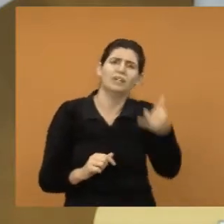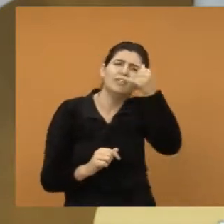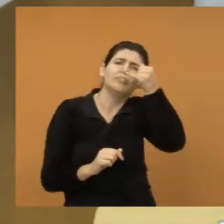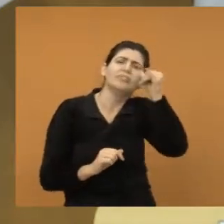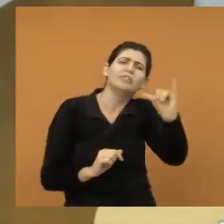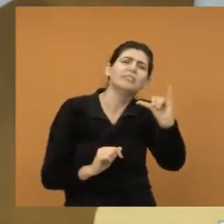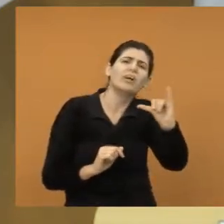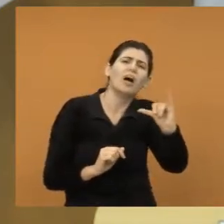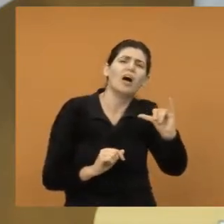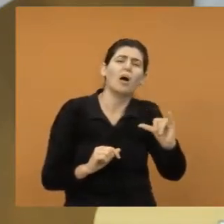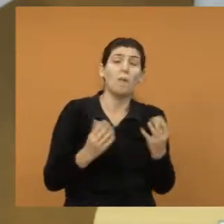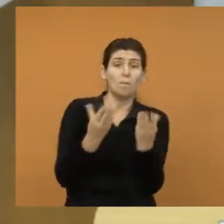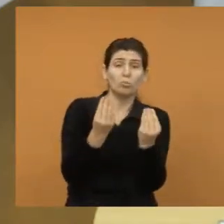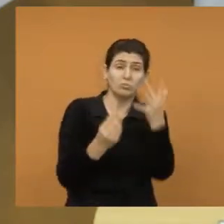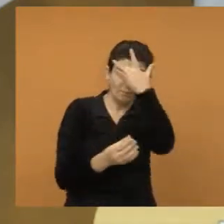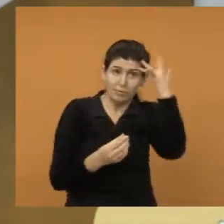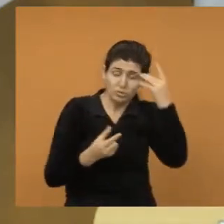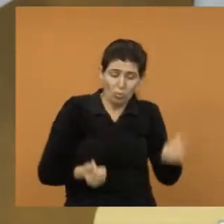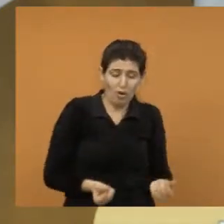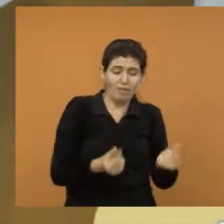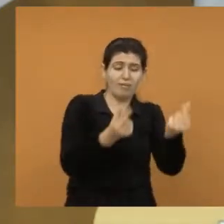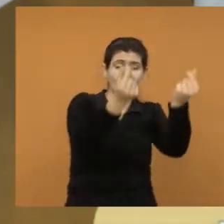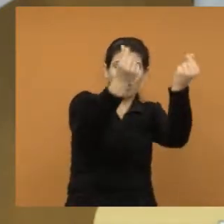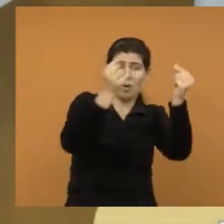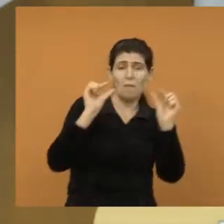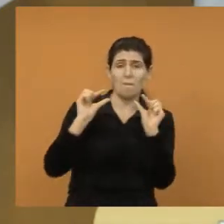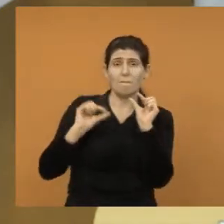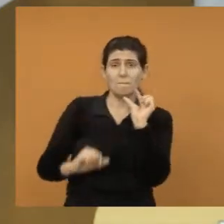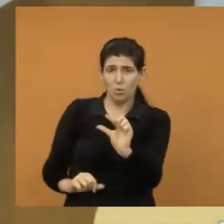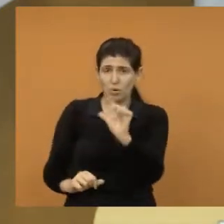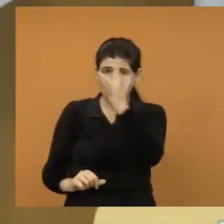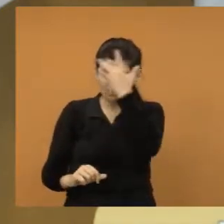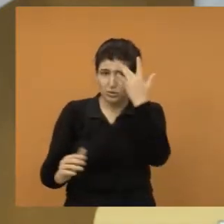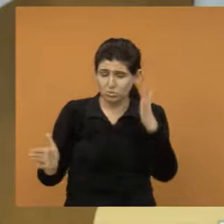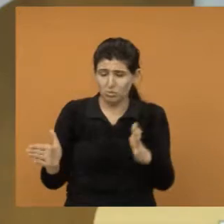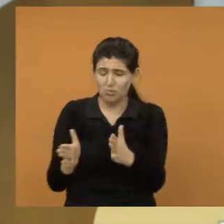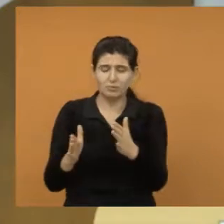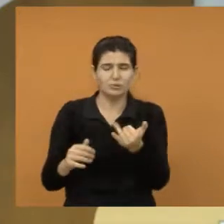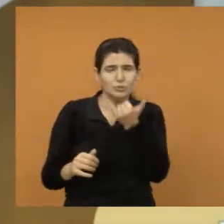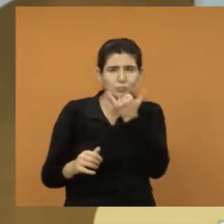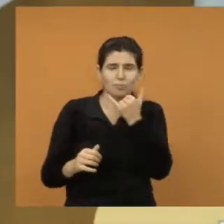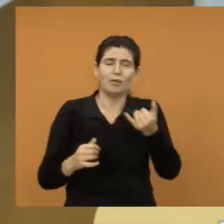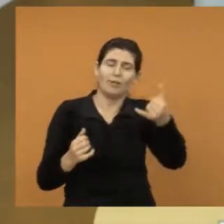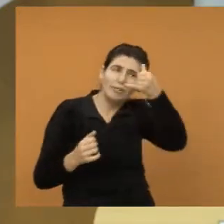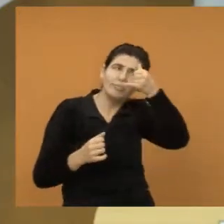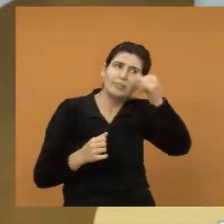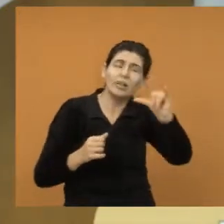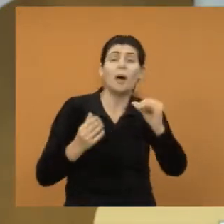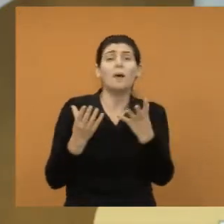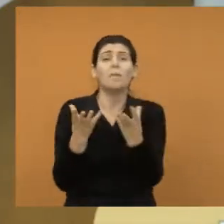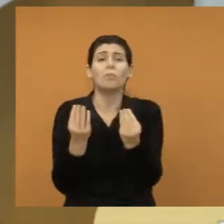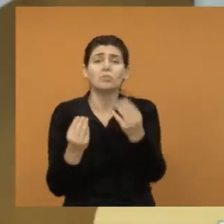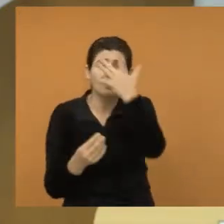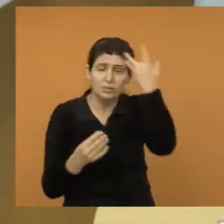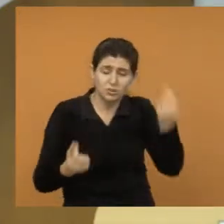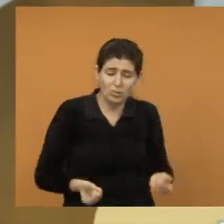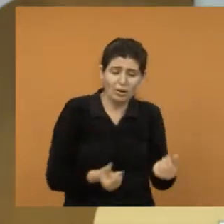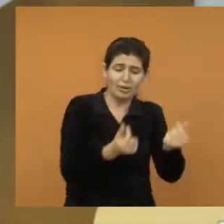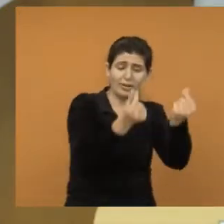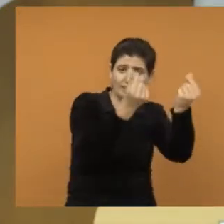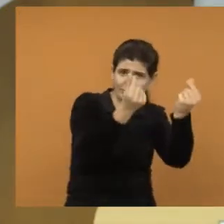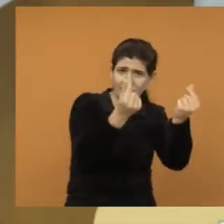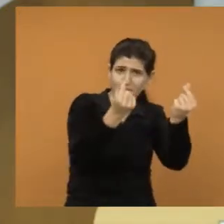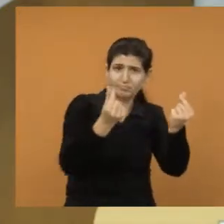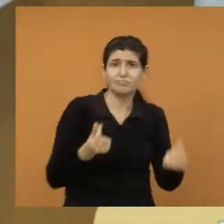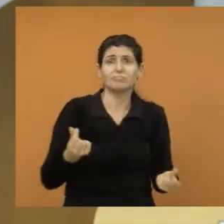social tivesse um início, com os programas de transferência de renda, garantindo uma política melhor de reajuste ao